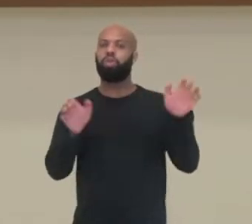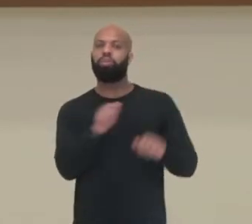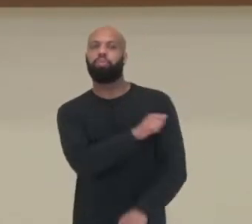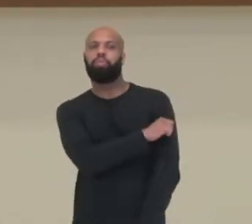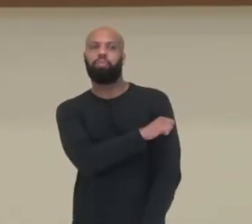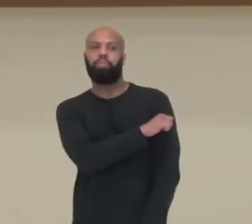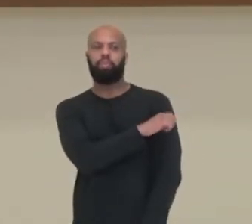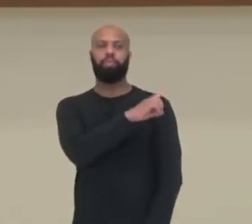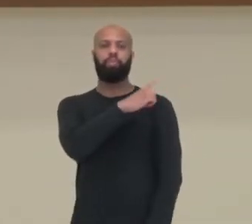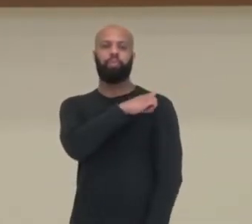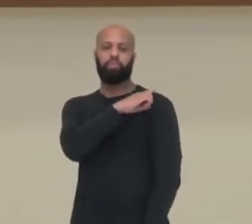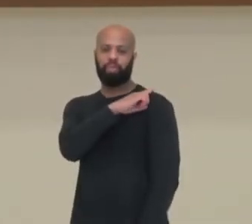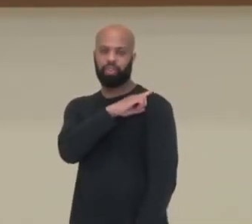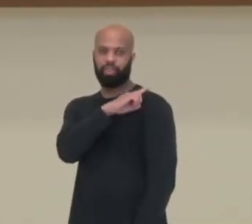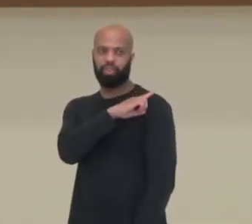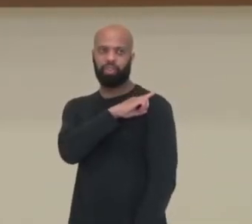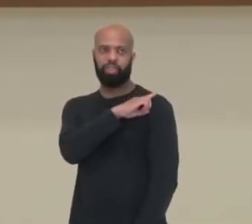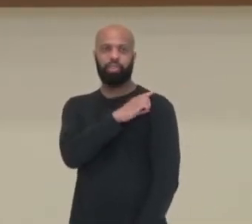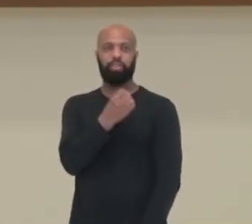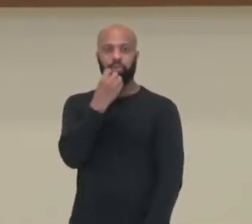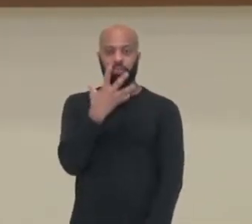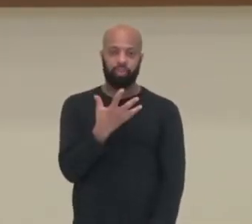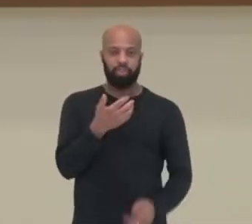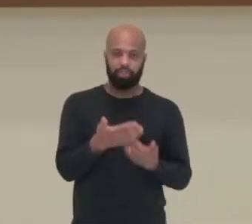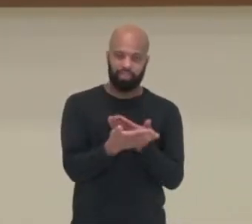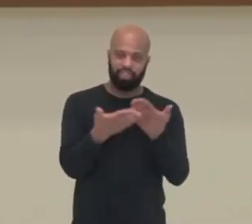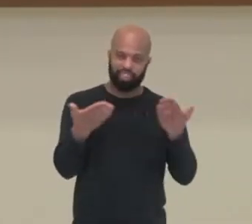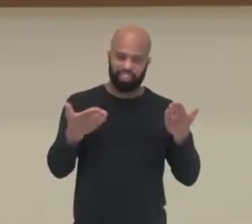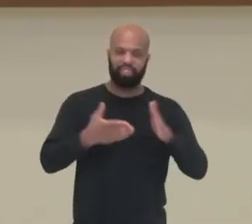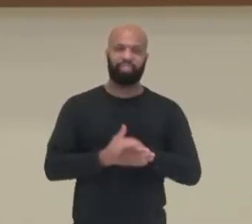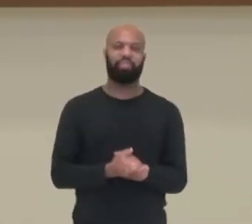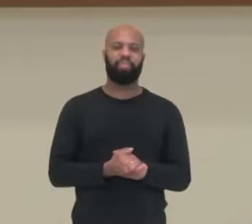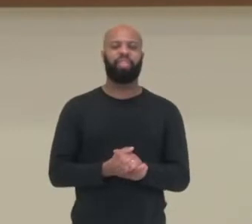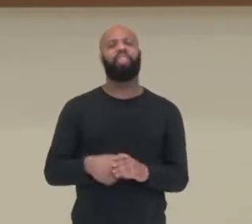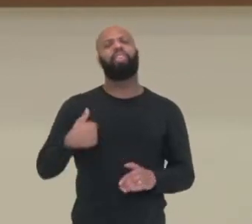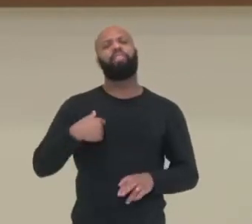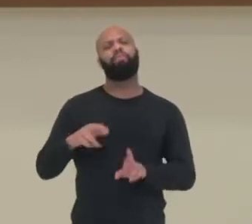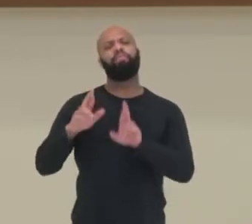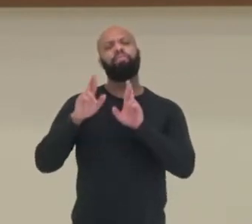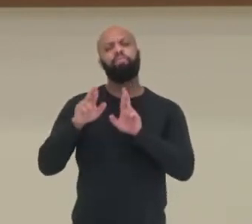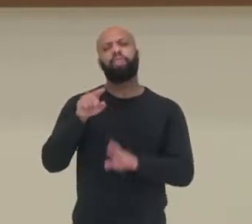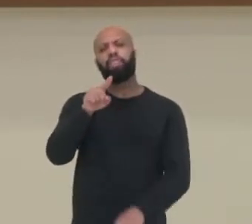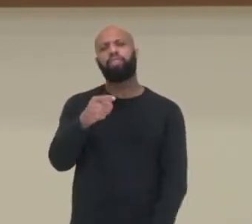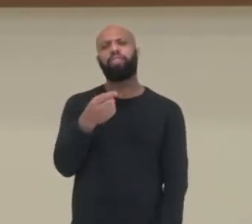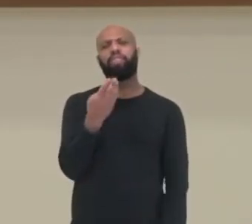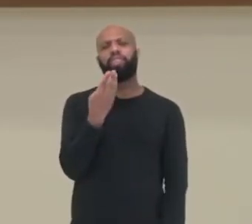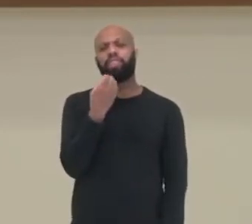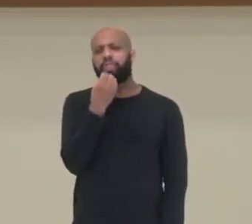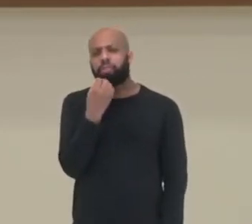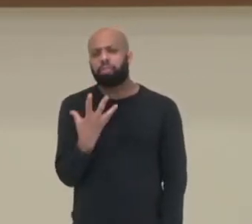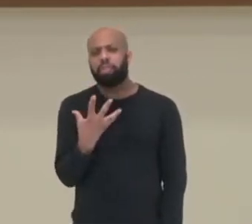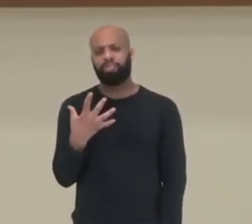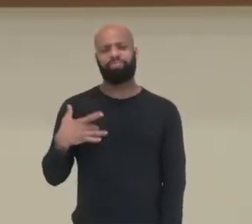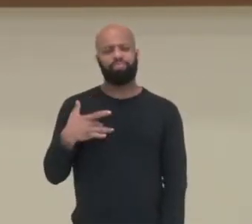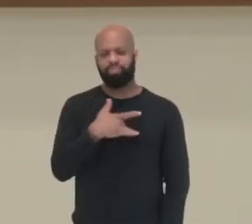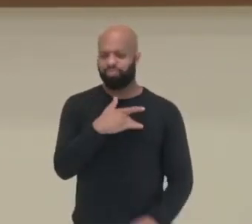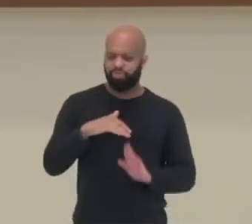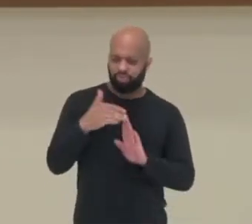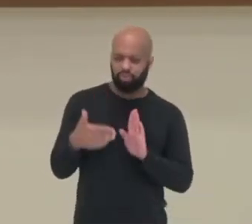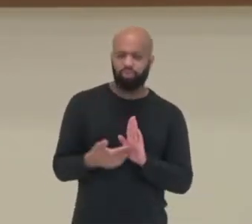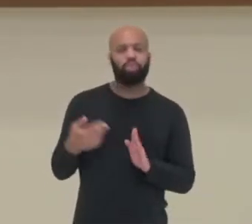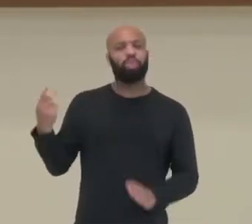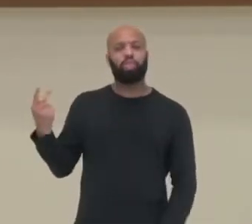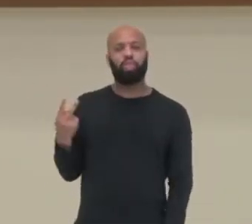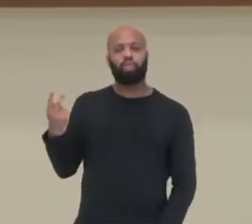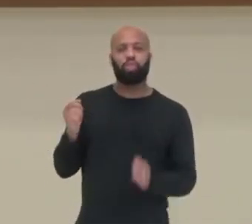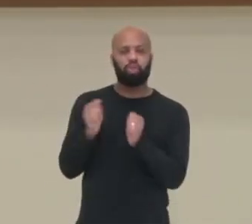estudantes da primeira série, tudo bem com vocês? Espero que esteja tudo bem, tudo certo. E nós estamos aqui para